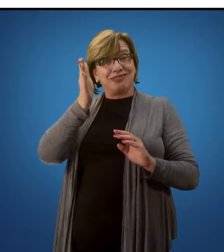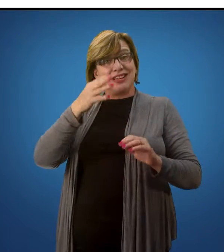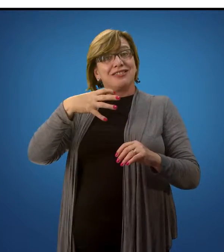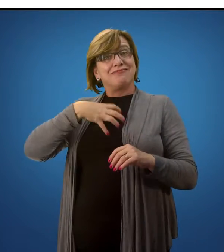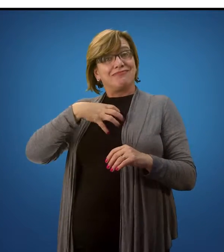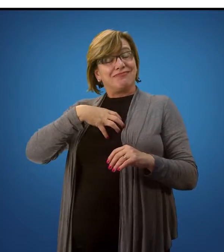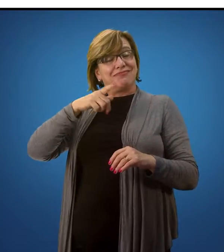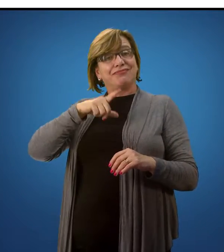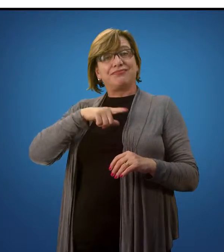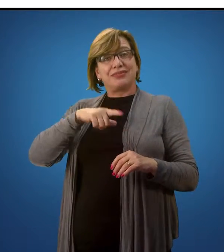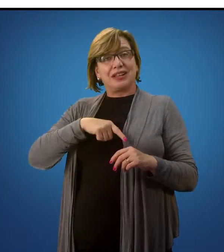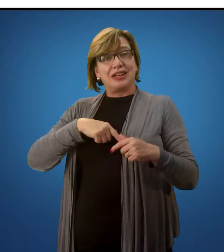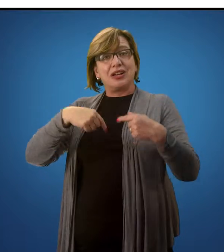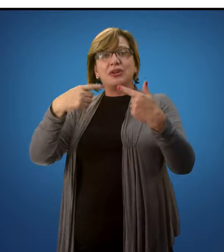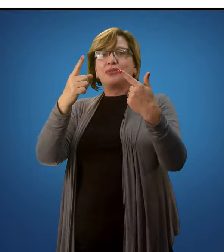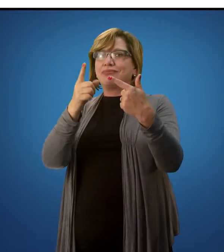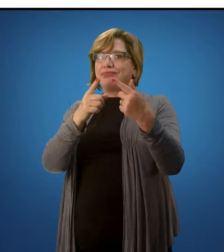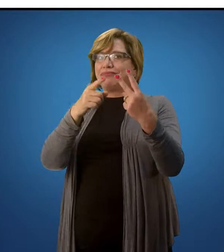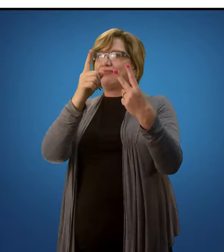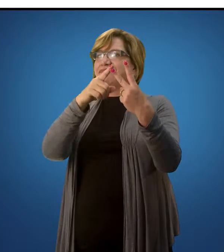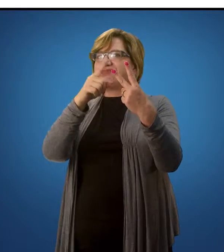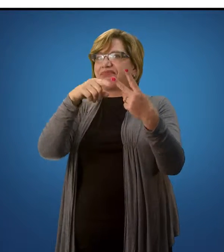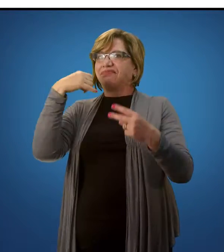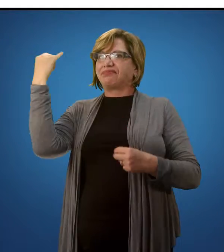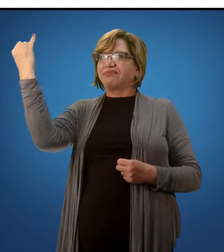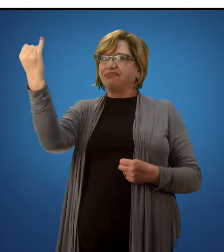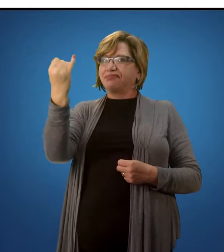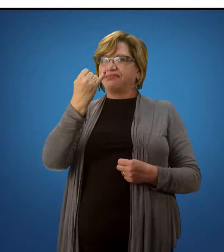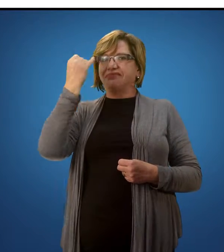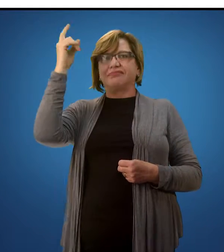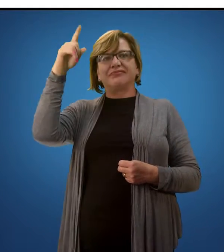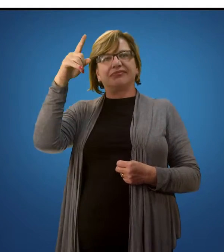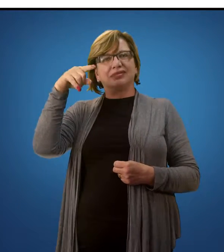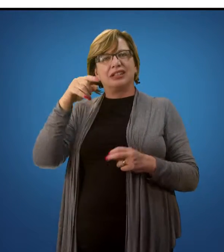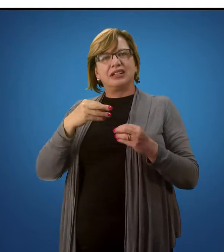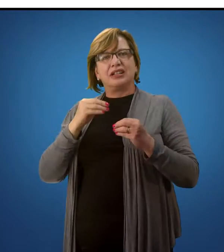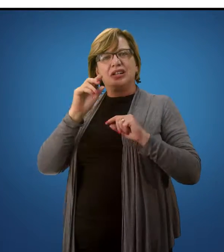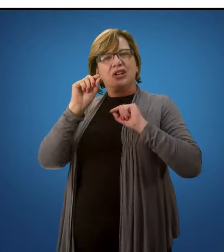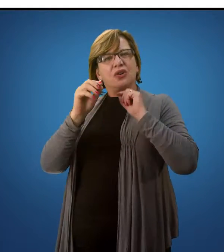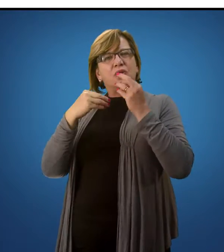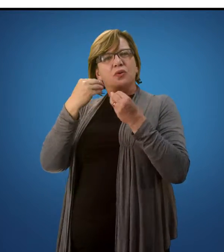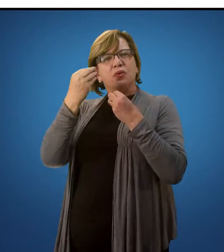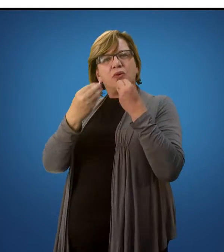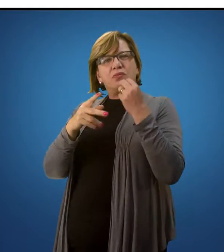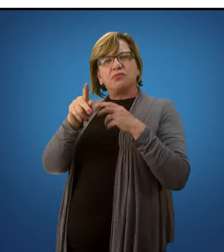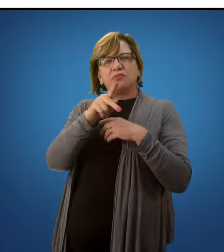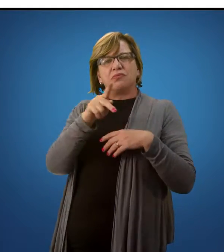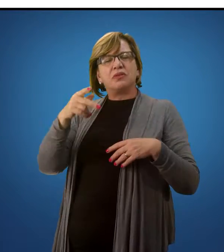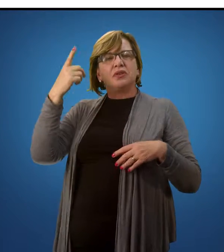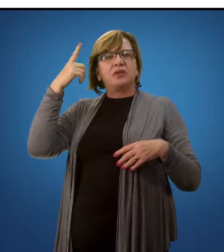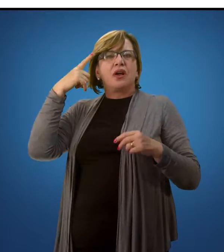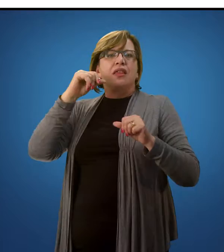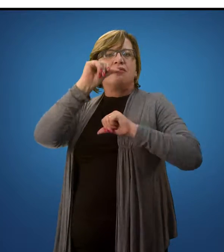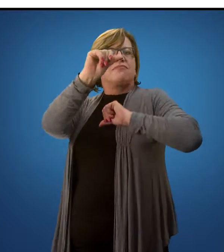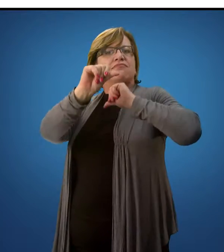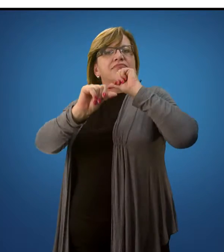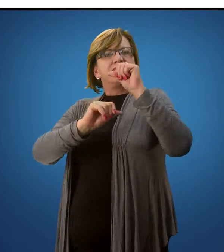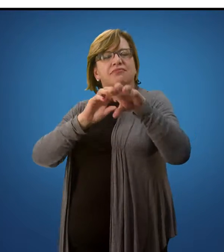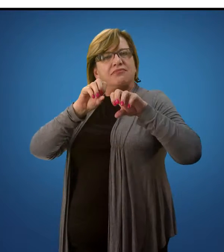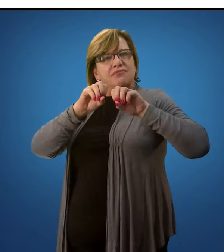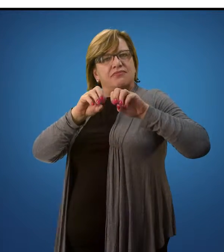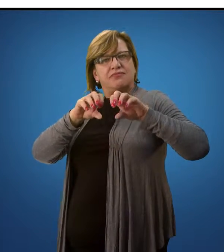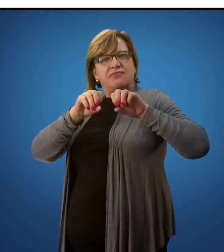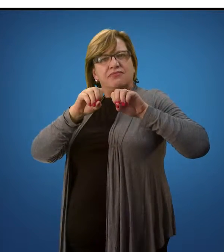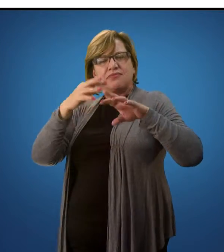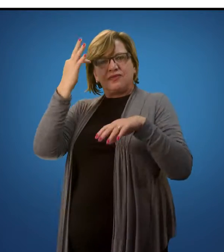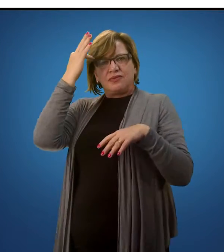sentido e um segundo ponto importante justamente o fato é do professor conseguir transformar a aula de filosofia em